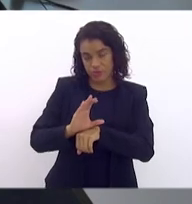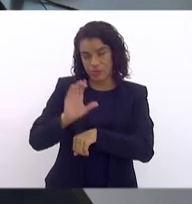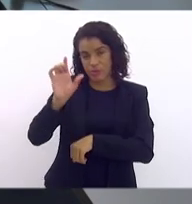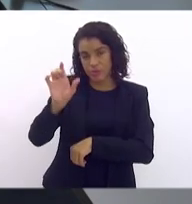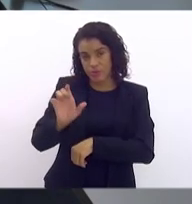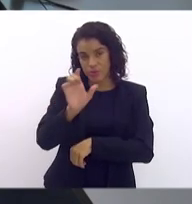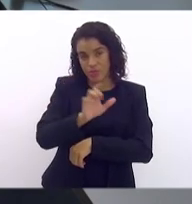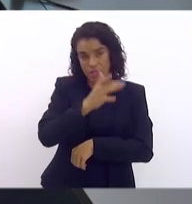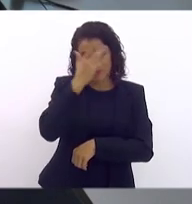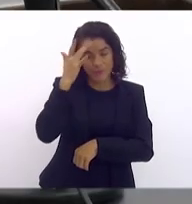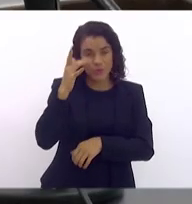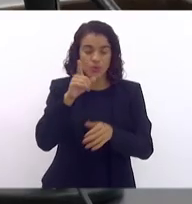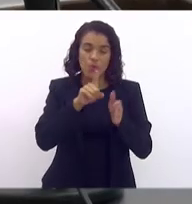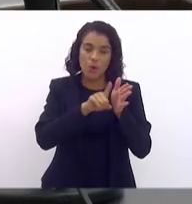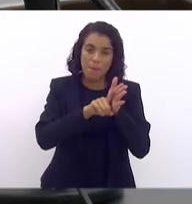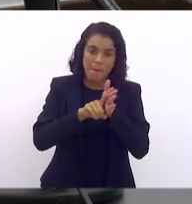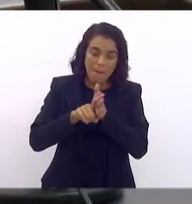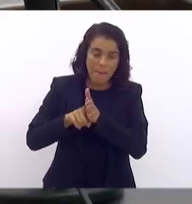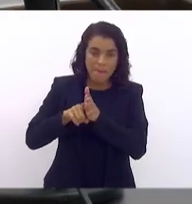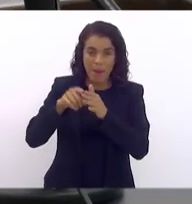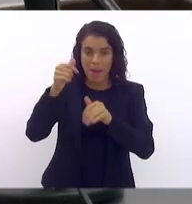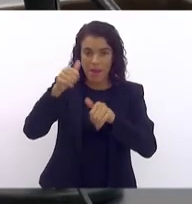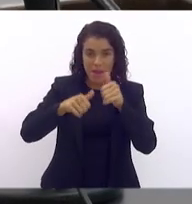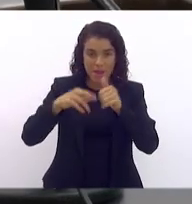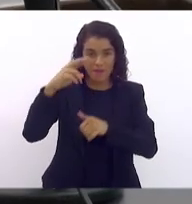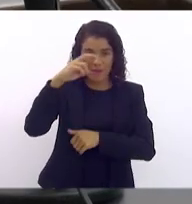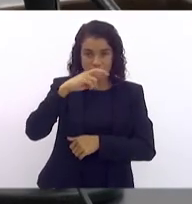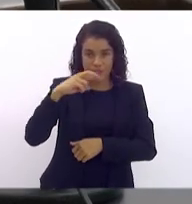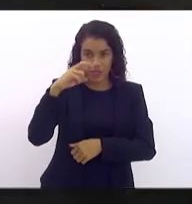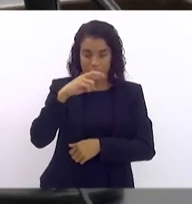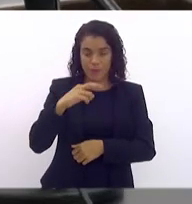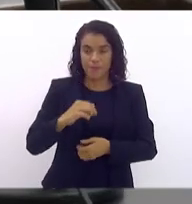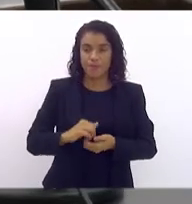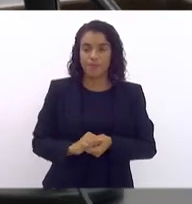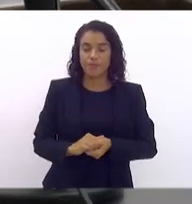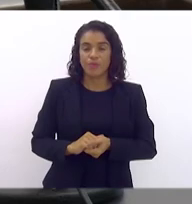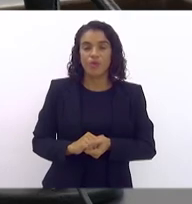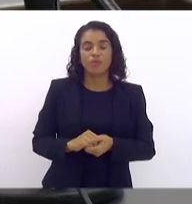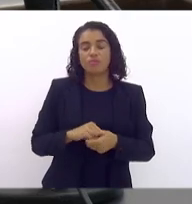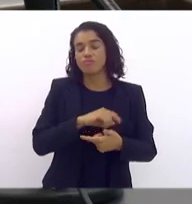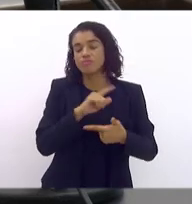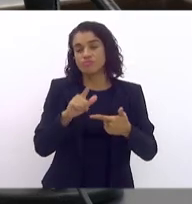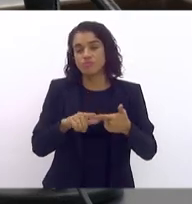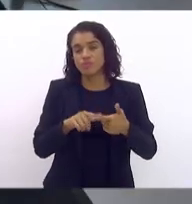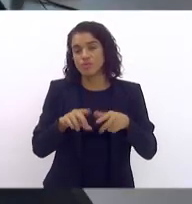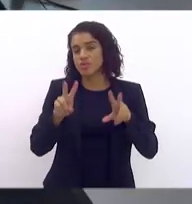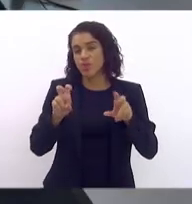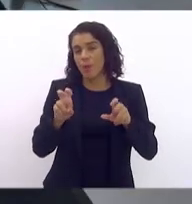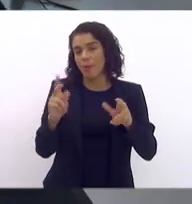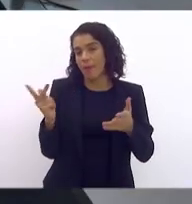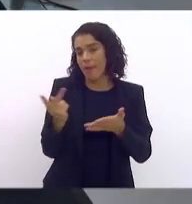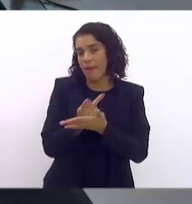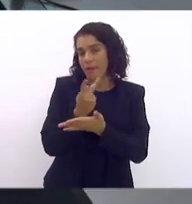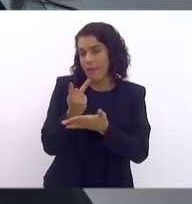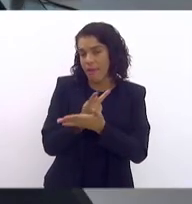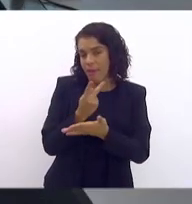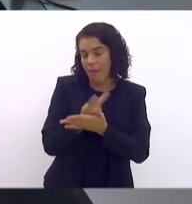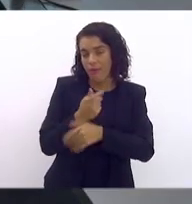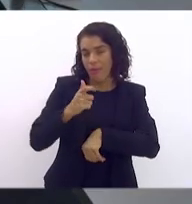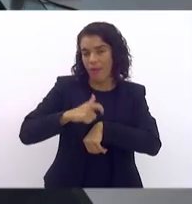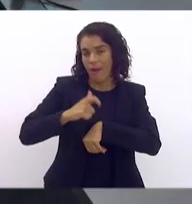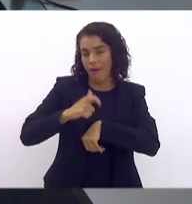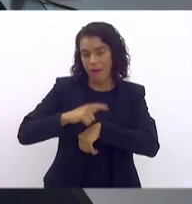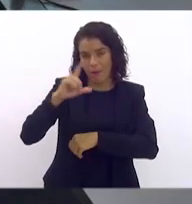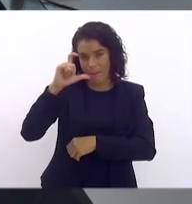investigados ou do investigado em si Dr Carlos com relação aos erros cometidos no curso do reconhecimento